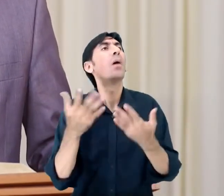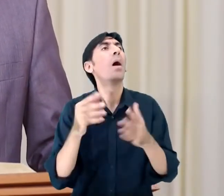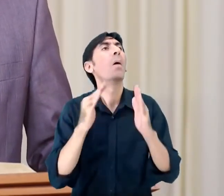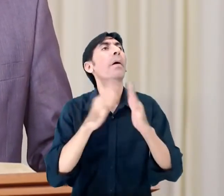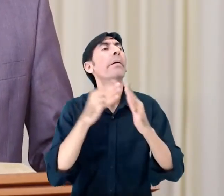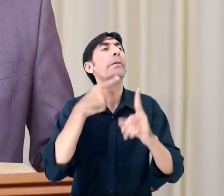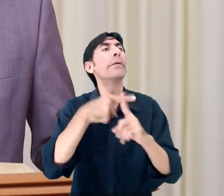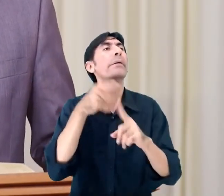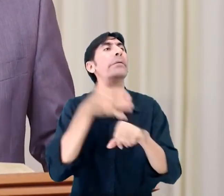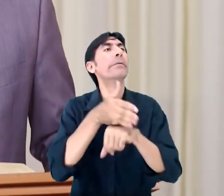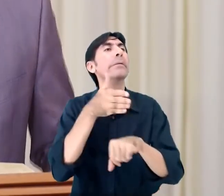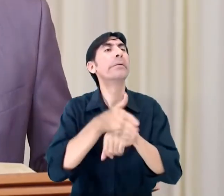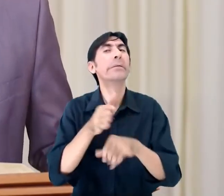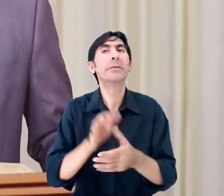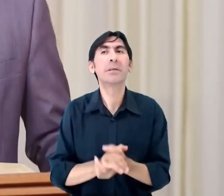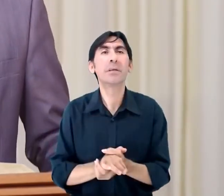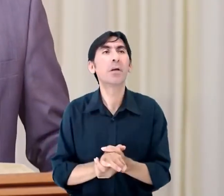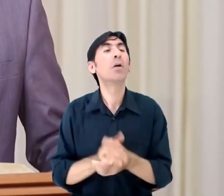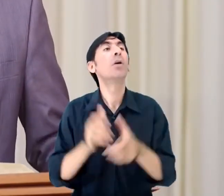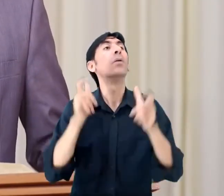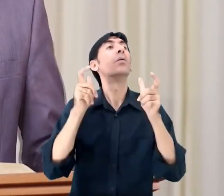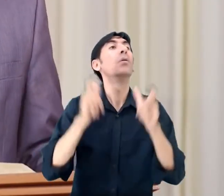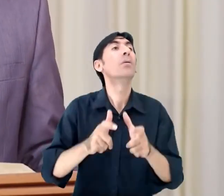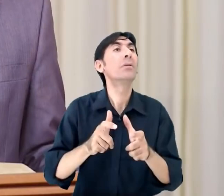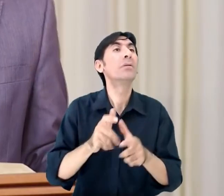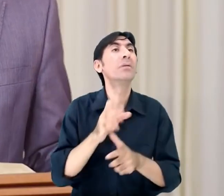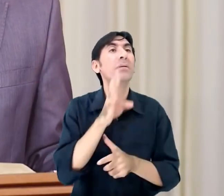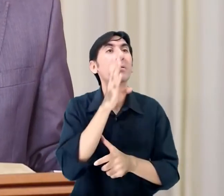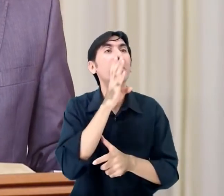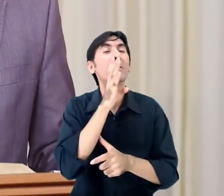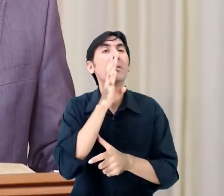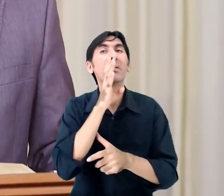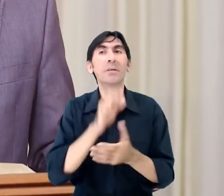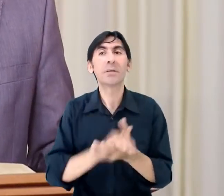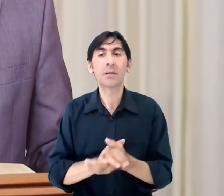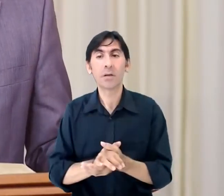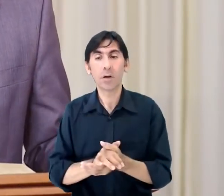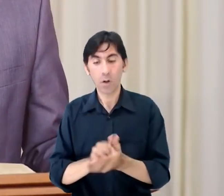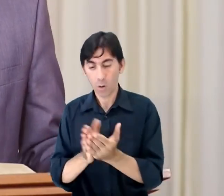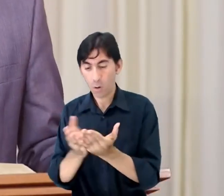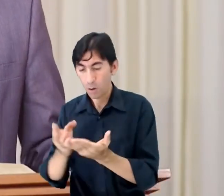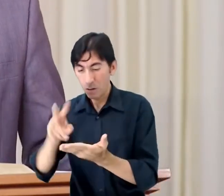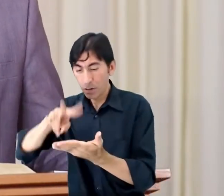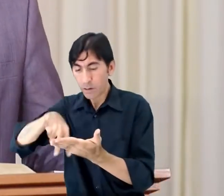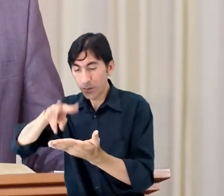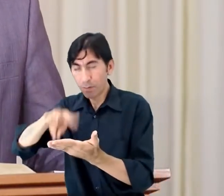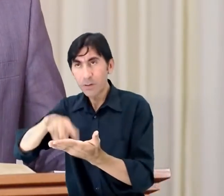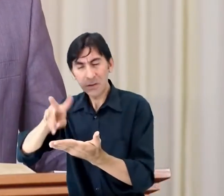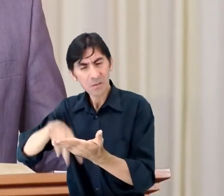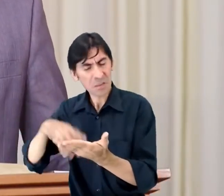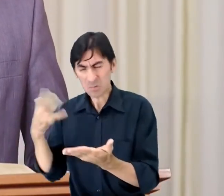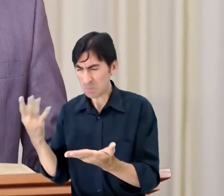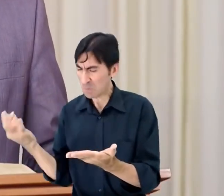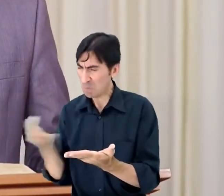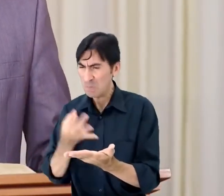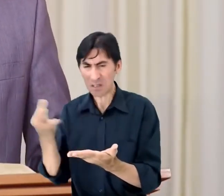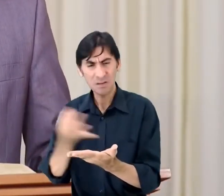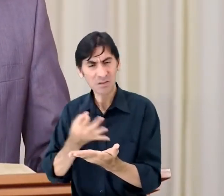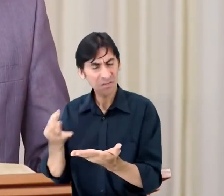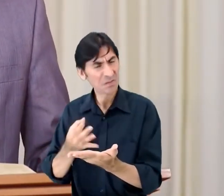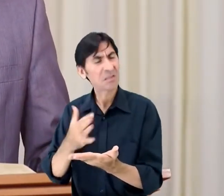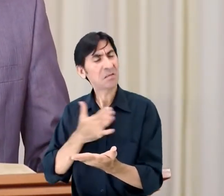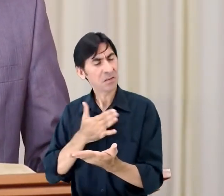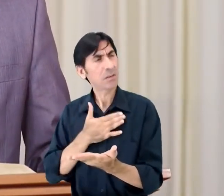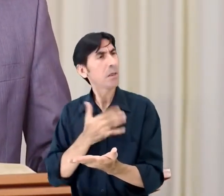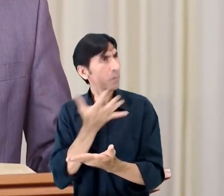pertence? Onde é que você assiste? Eu estive lendo esse livro, que livro maravilhoso! Eu quero conhecer a sua